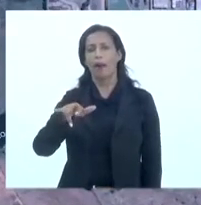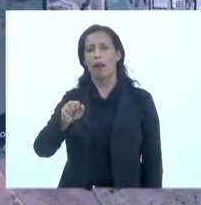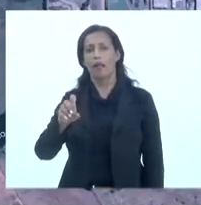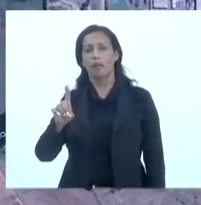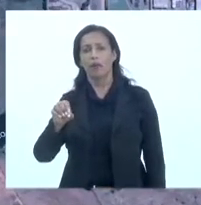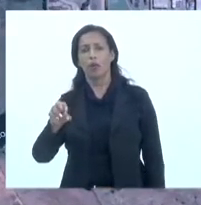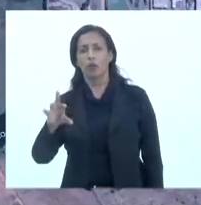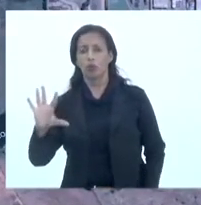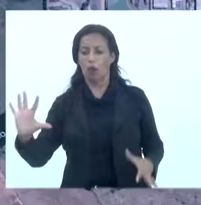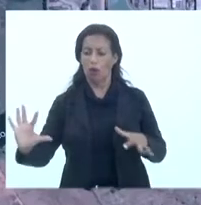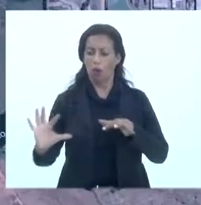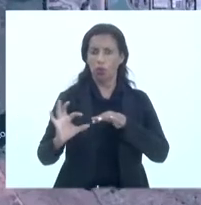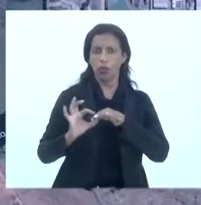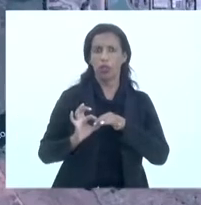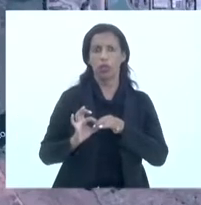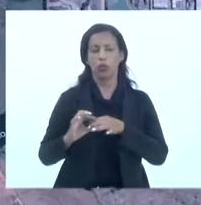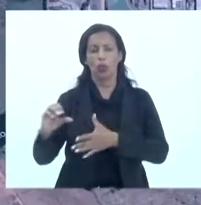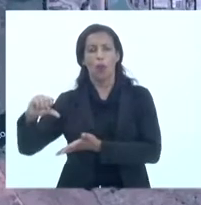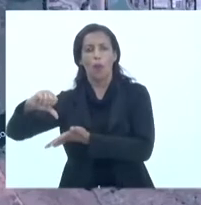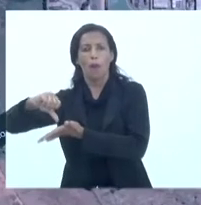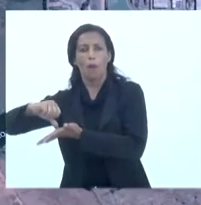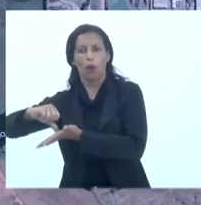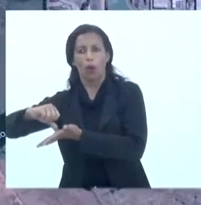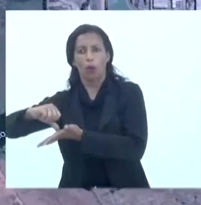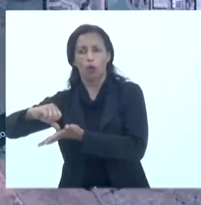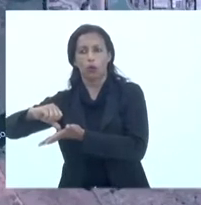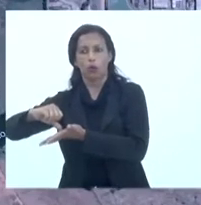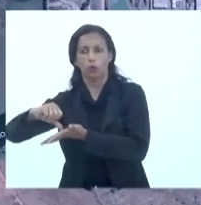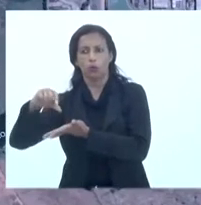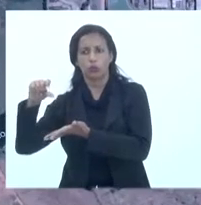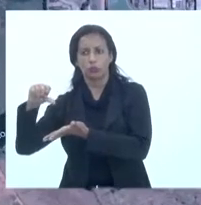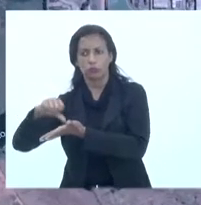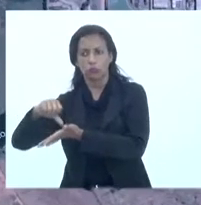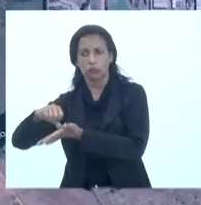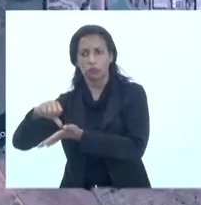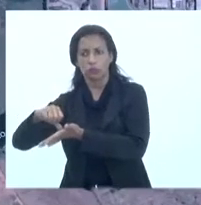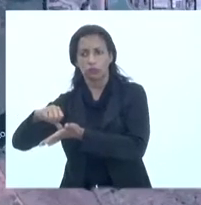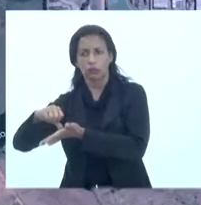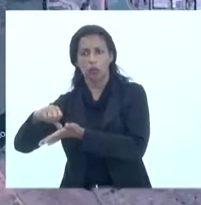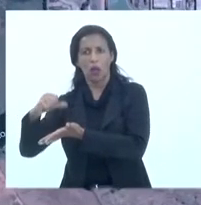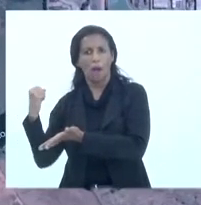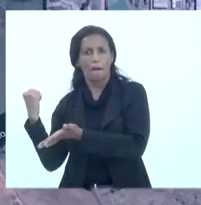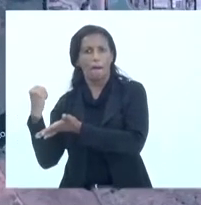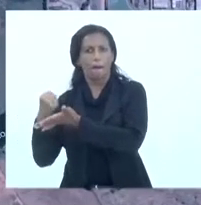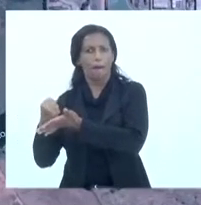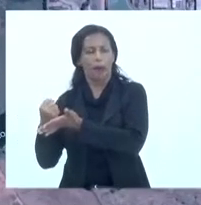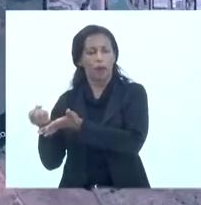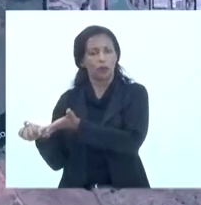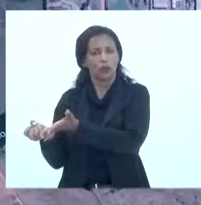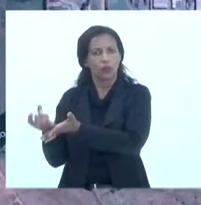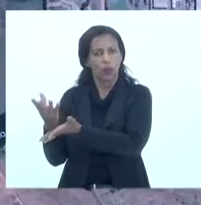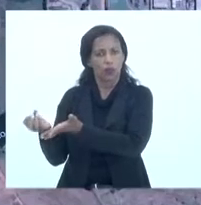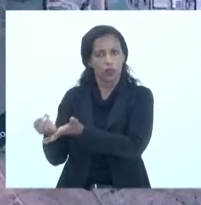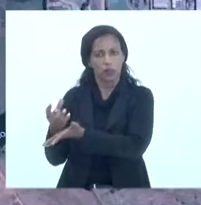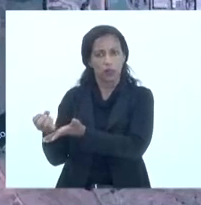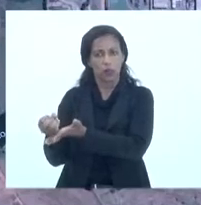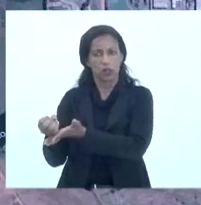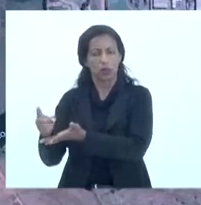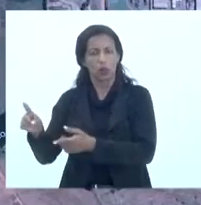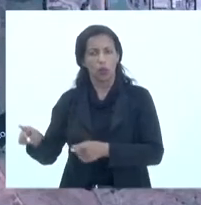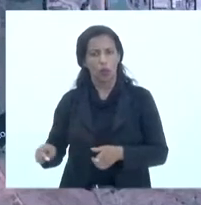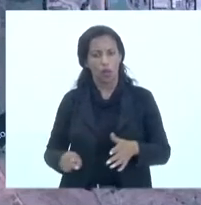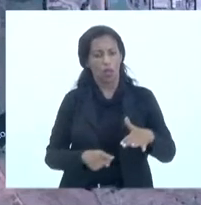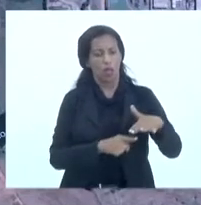conexão entre o polo, a planta da Stellantis, com seu parque de fornecedores, e a